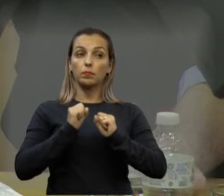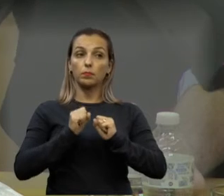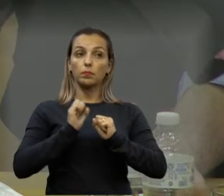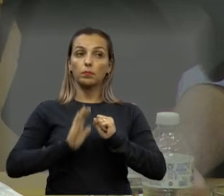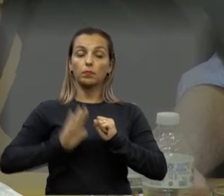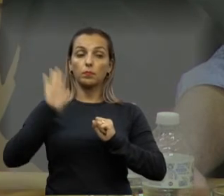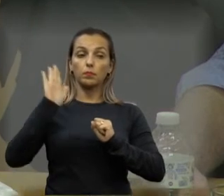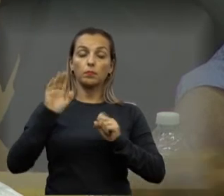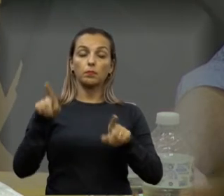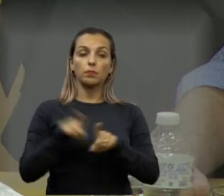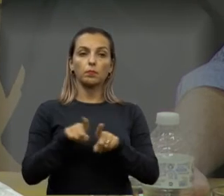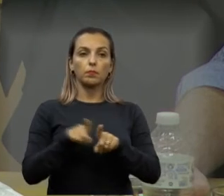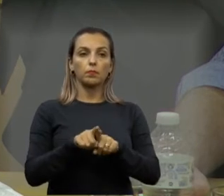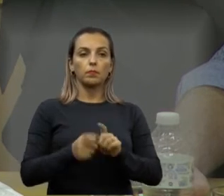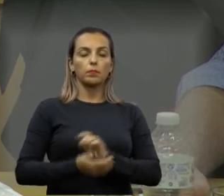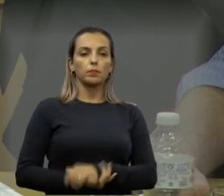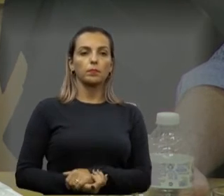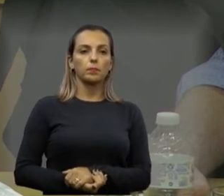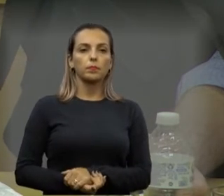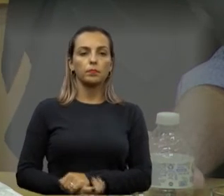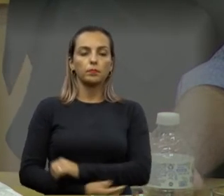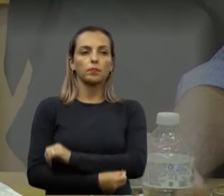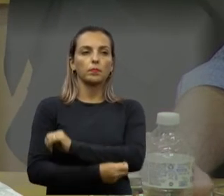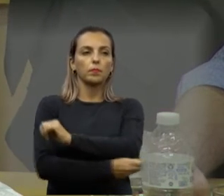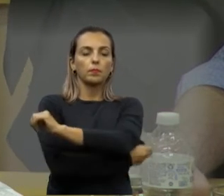declaração de voz também